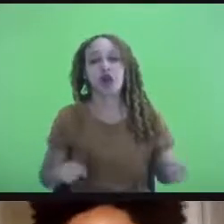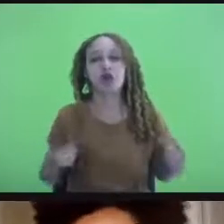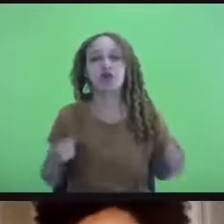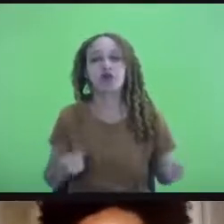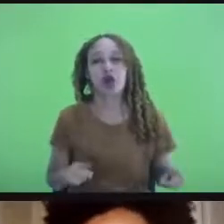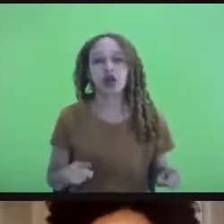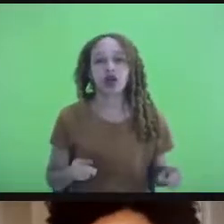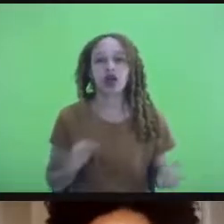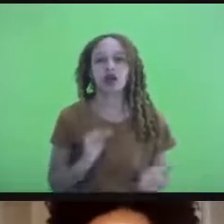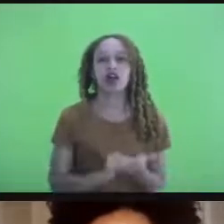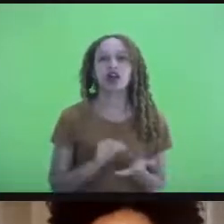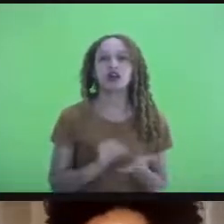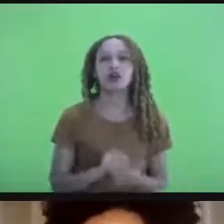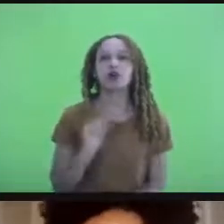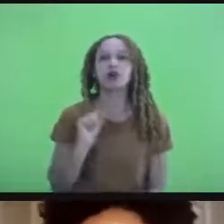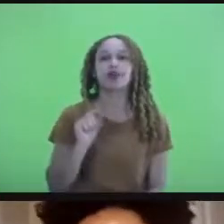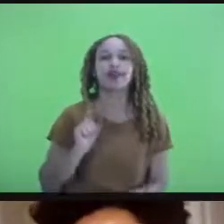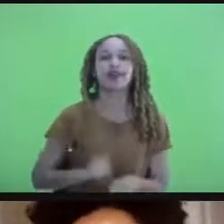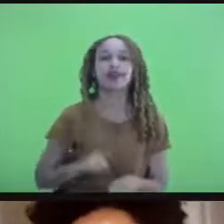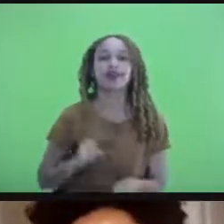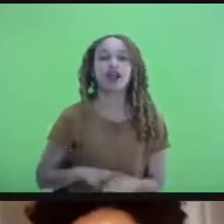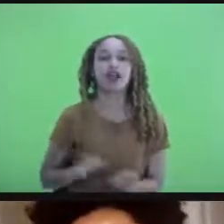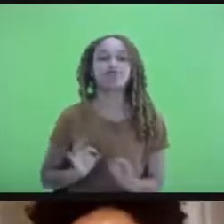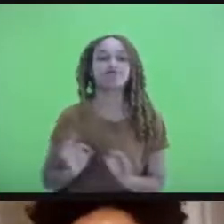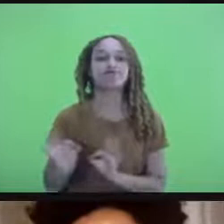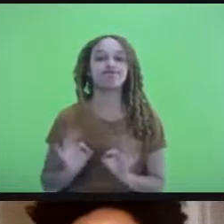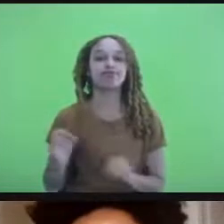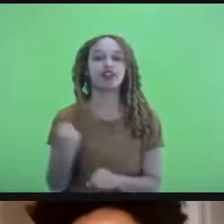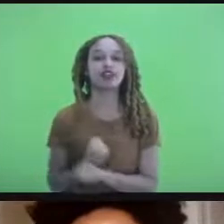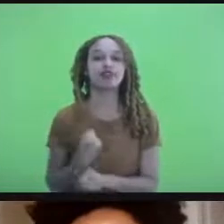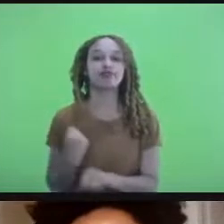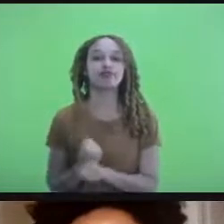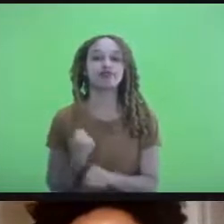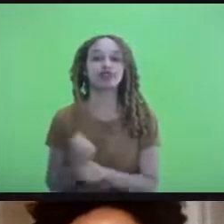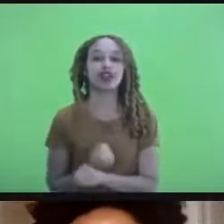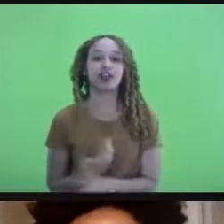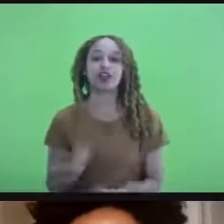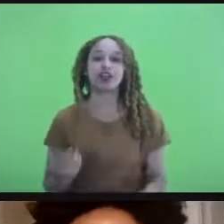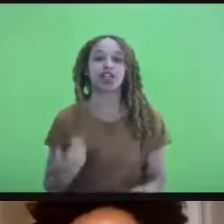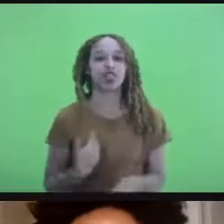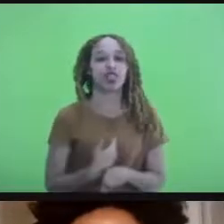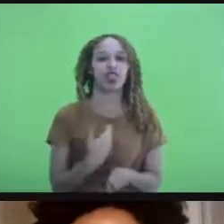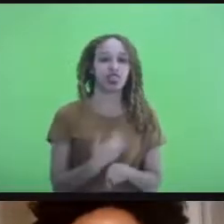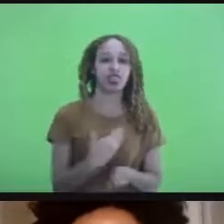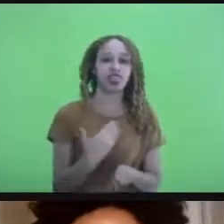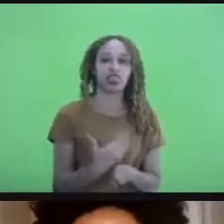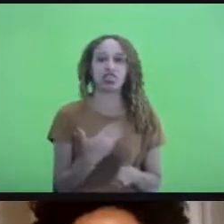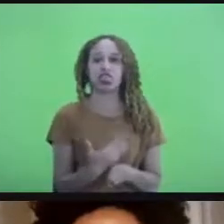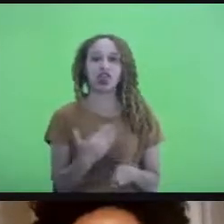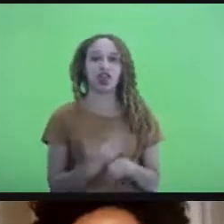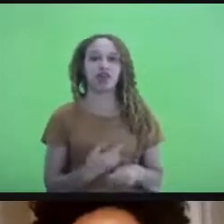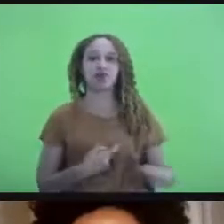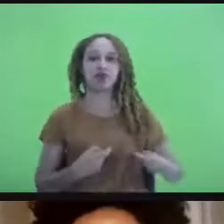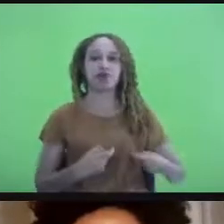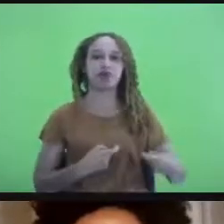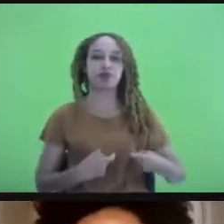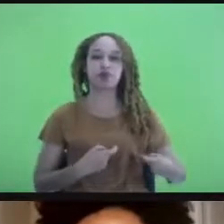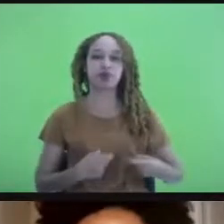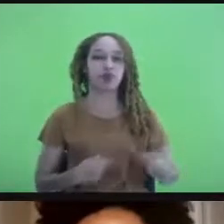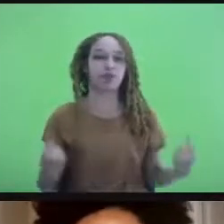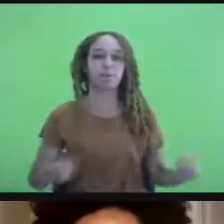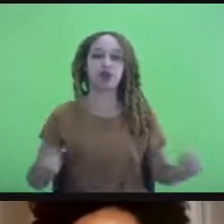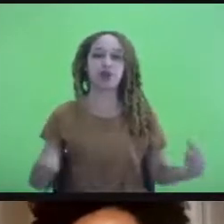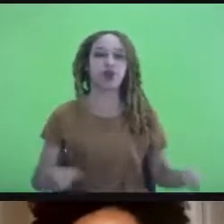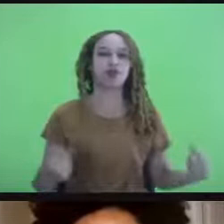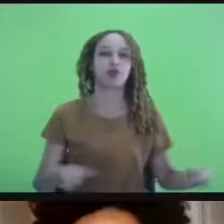construir, sabe? A gente está o tempo inteiro em combate, claro, nós estamos sendo... O racismo, ele chama a gente o